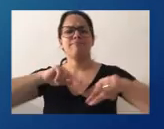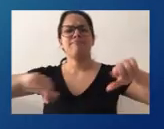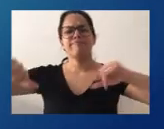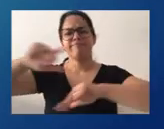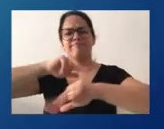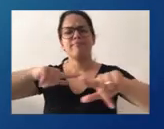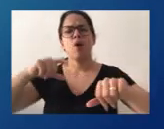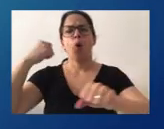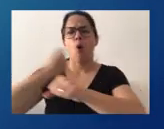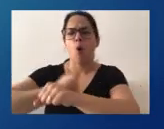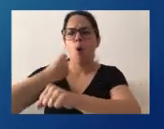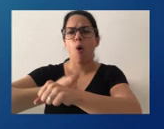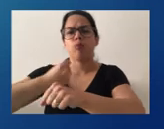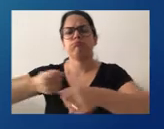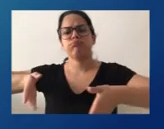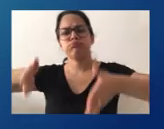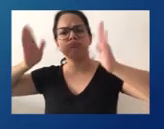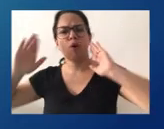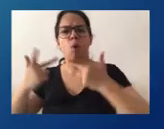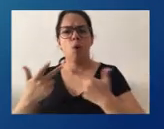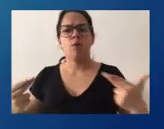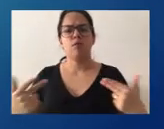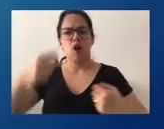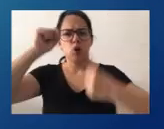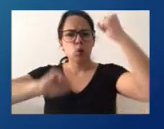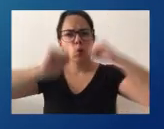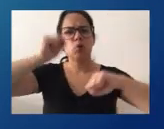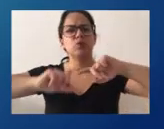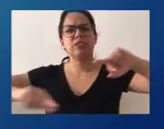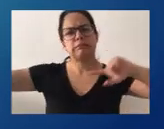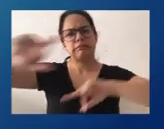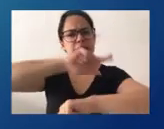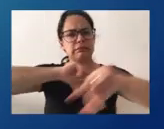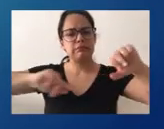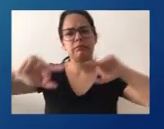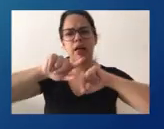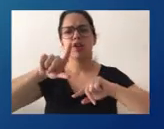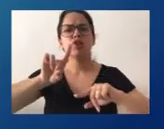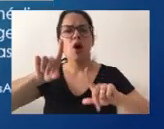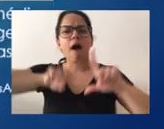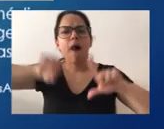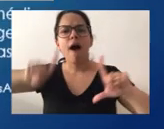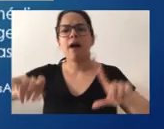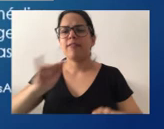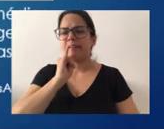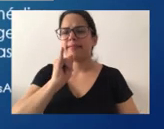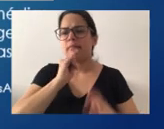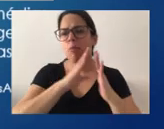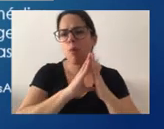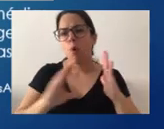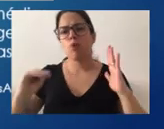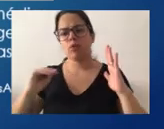civil, né, indústrias as mais variadas, né. Então, se elaborou esse gráfico, que ele foi no período